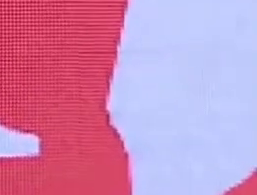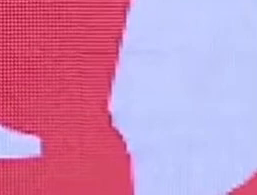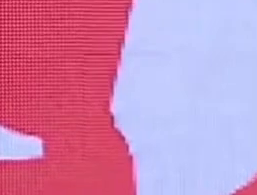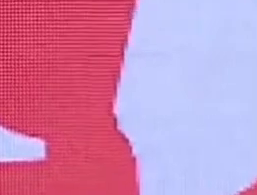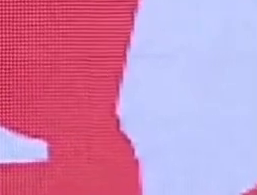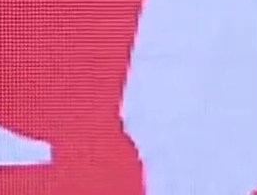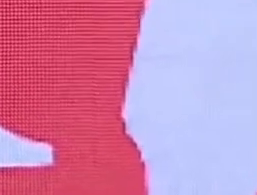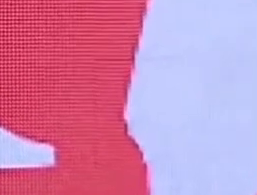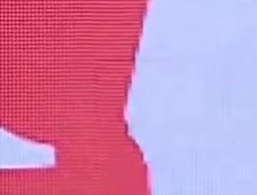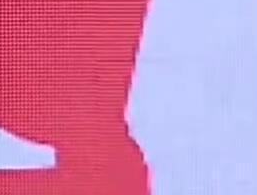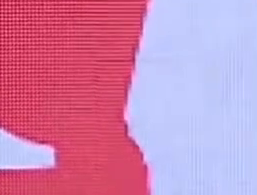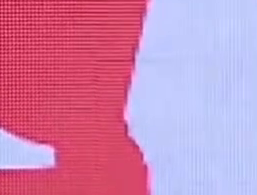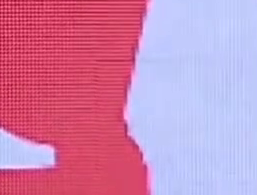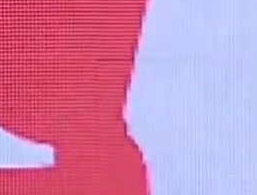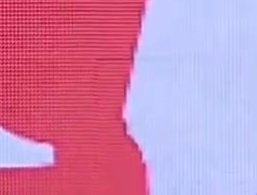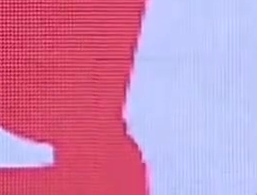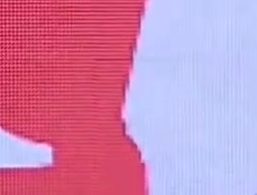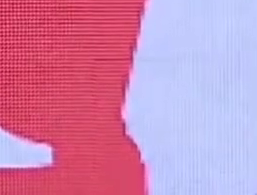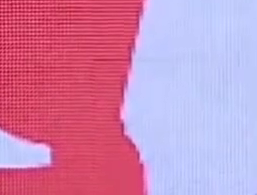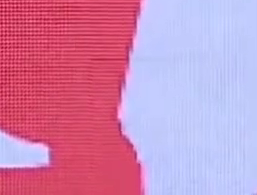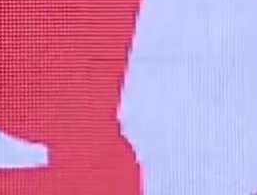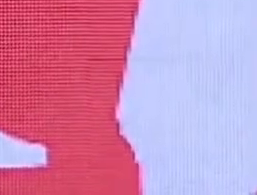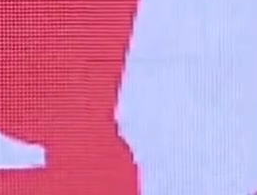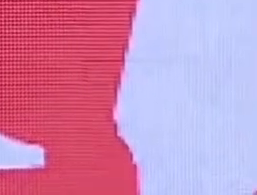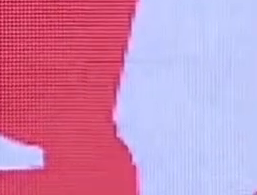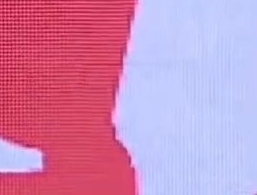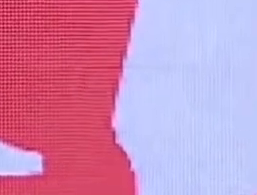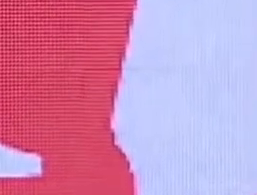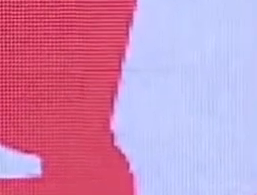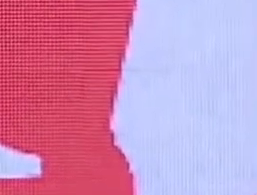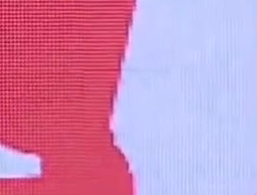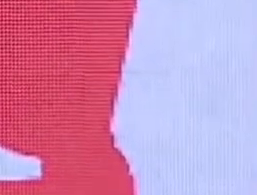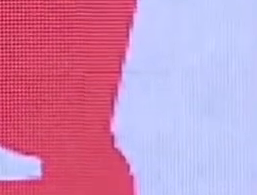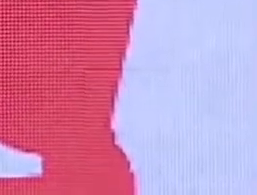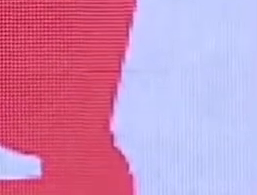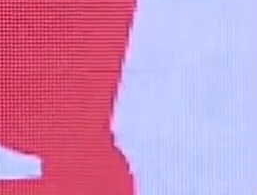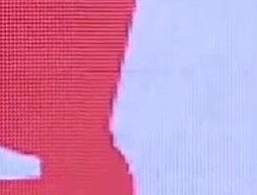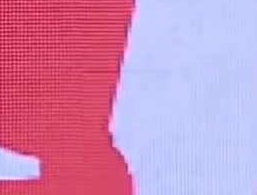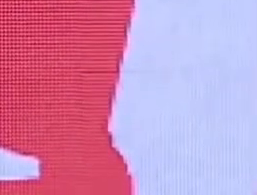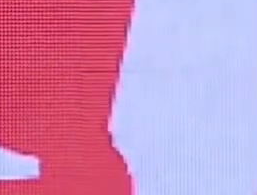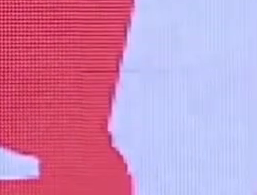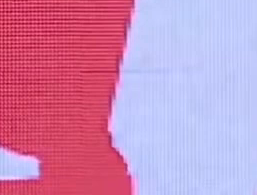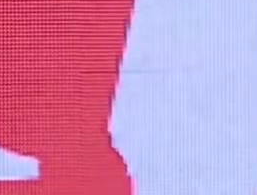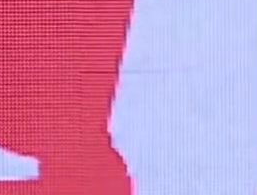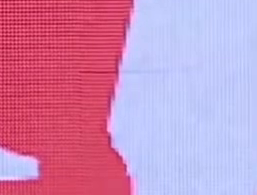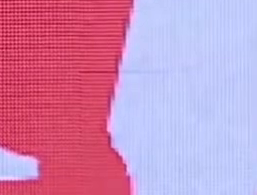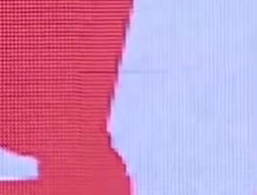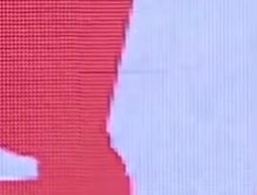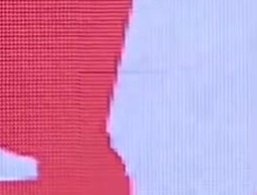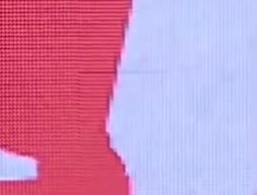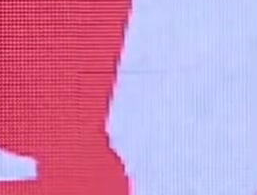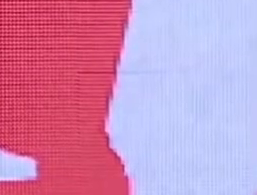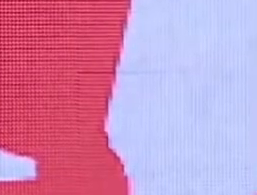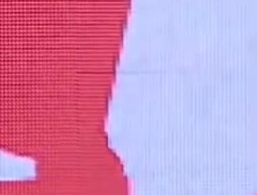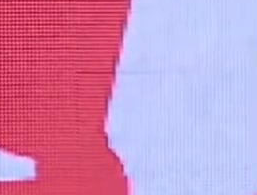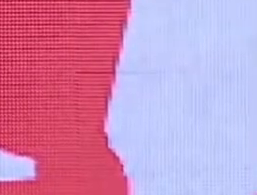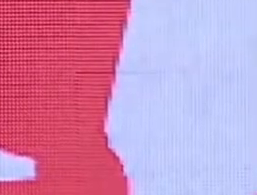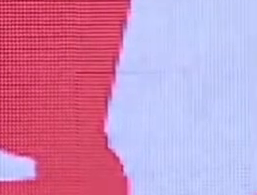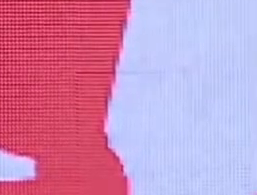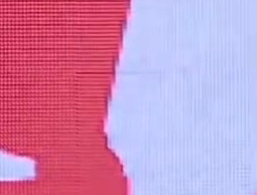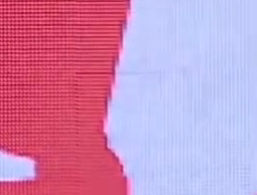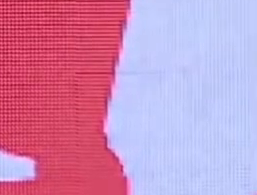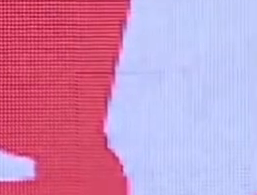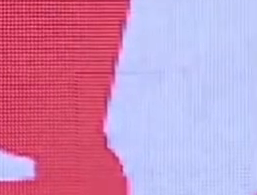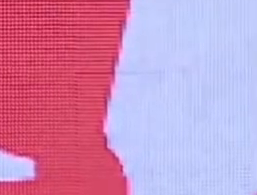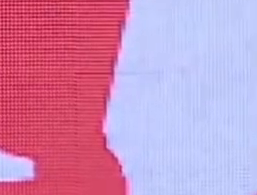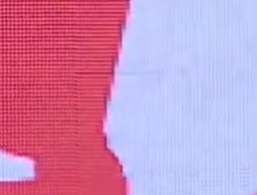aqui usando uma calça jeans preta, um blazer preto. Eu sou metalúrgico do ABC